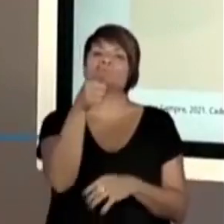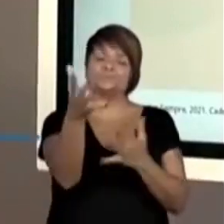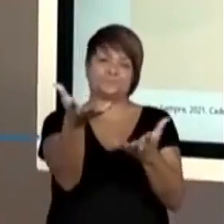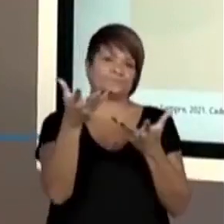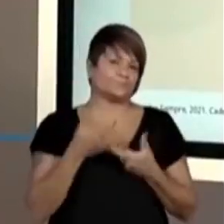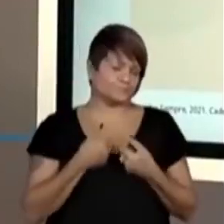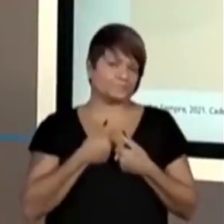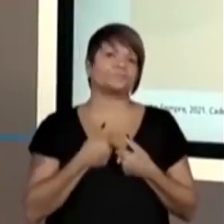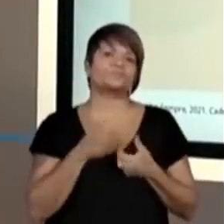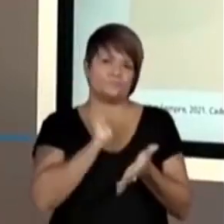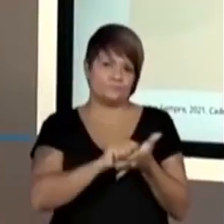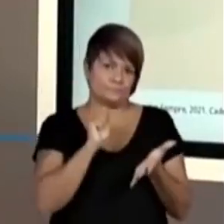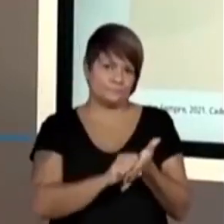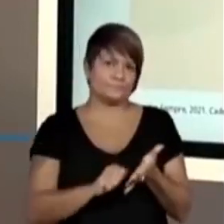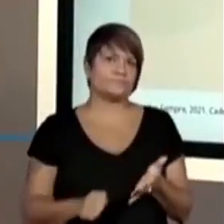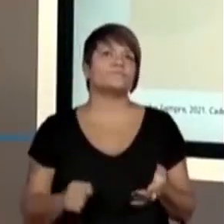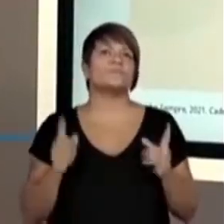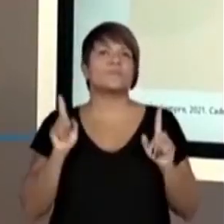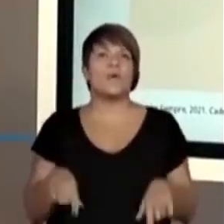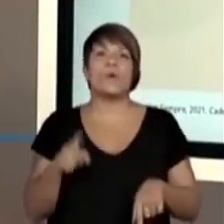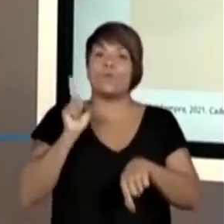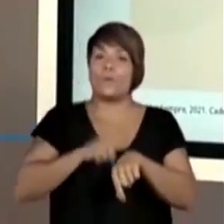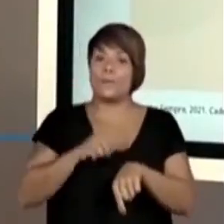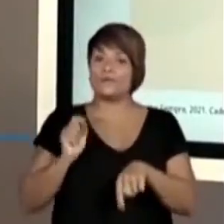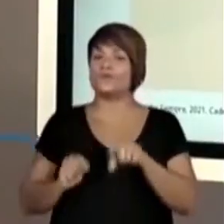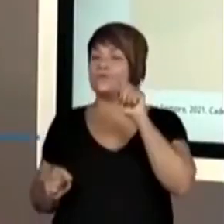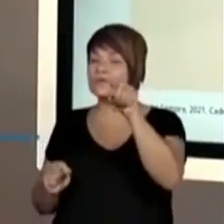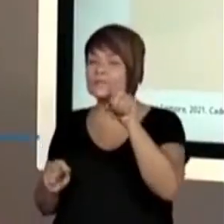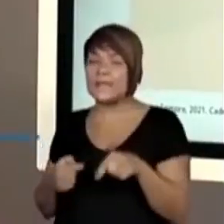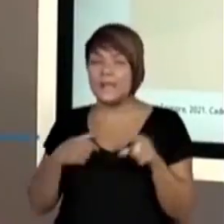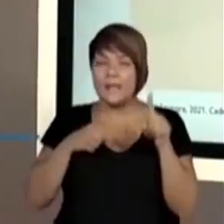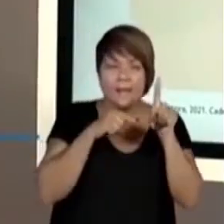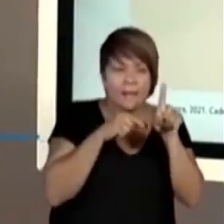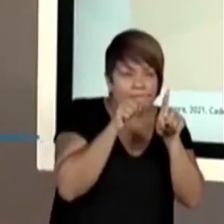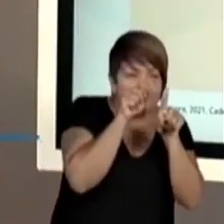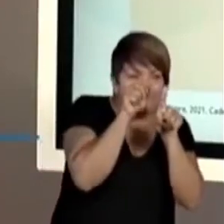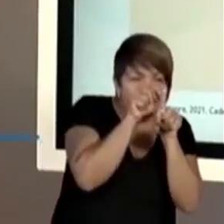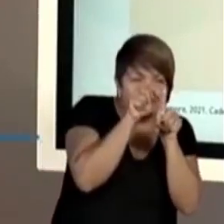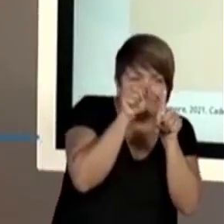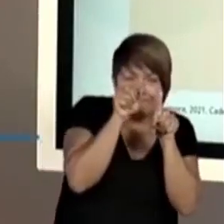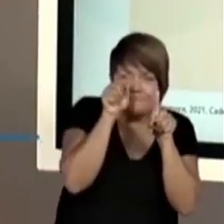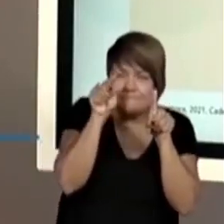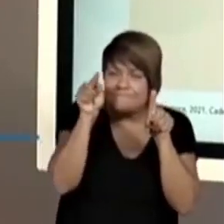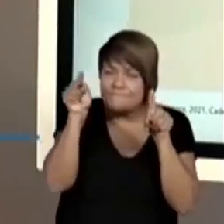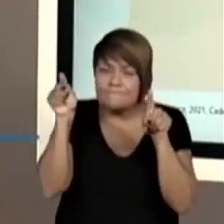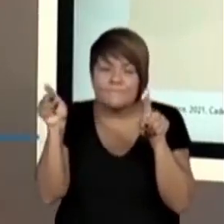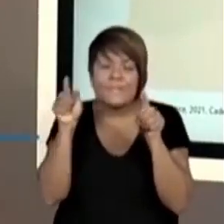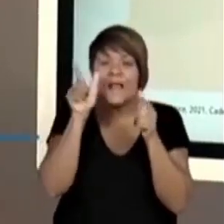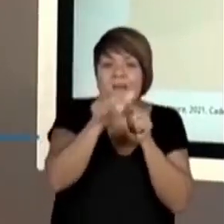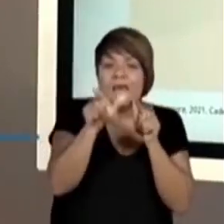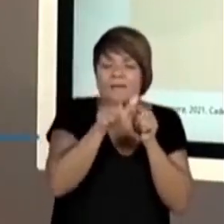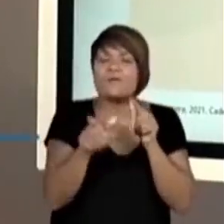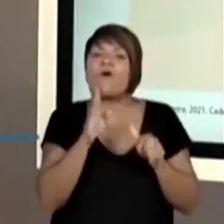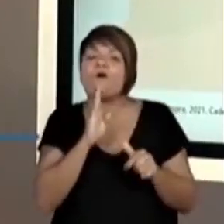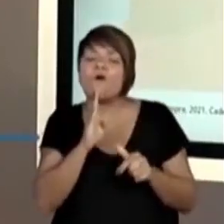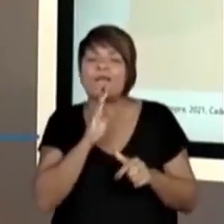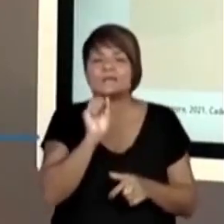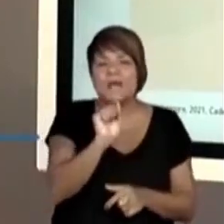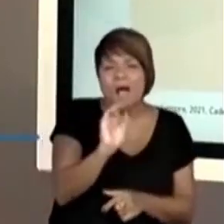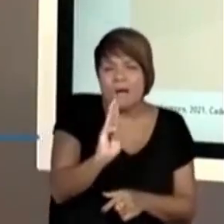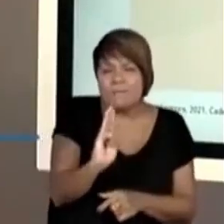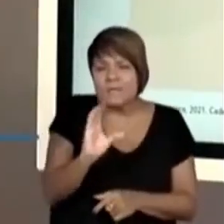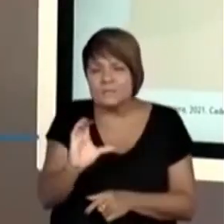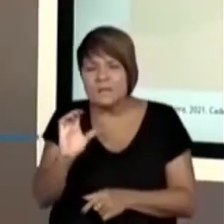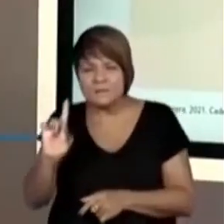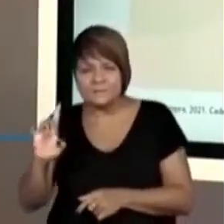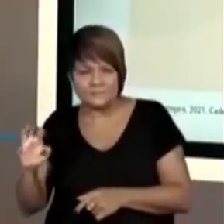uma escrita, é aquele momento de vocês verem todas as letras que vocês já conhecem do alfabeto, de vocês pensarem em